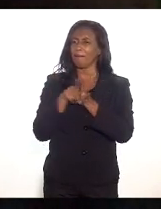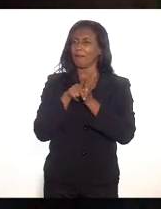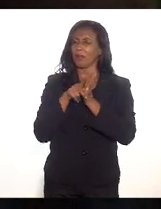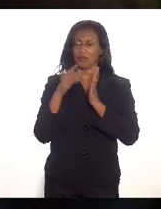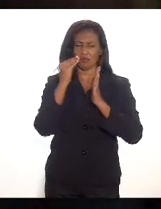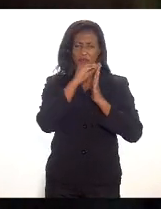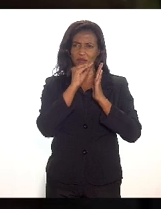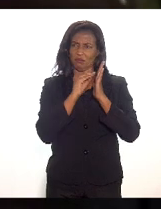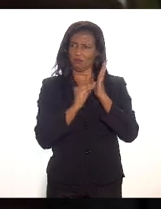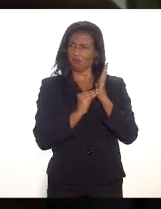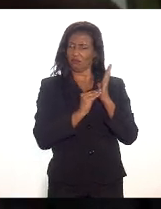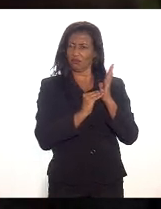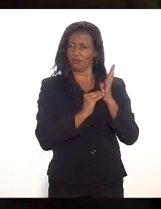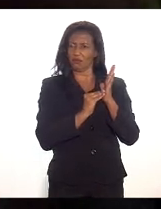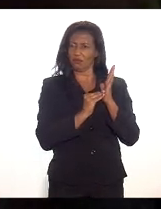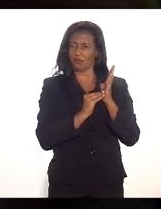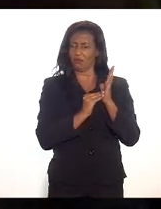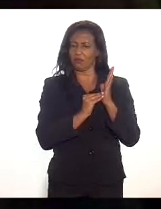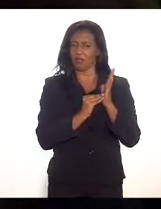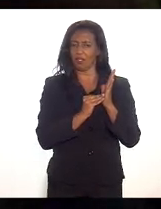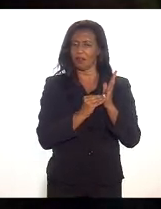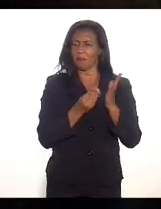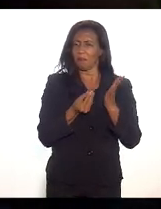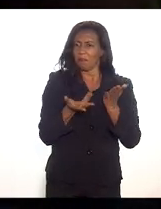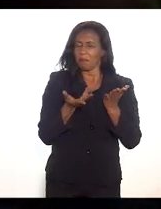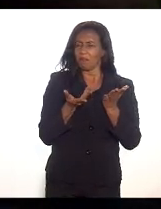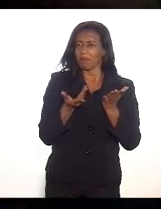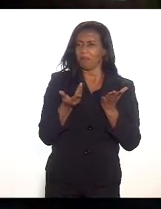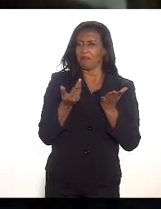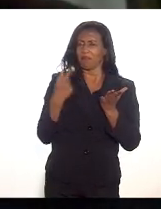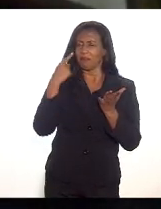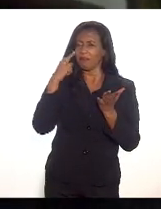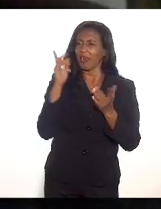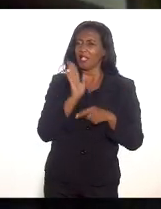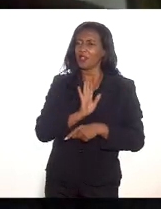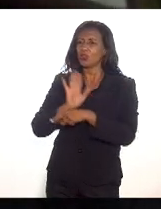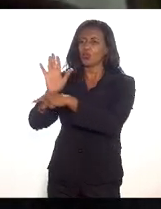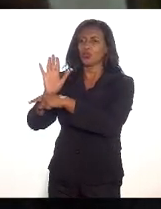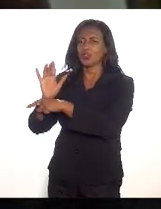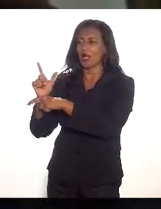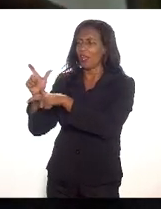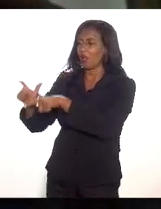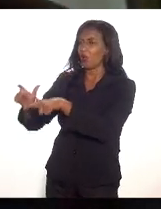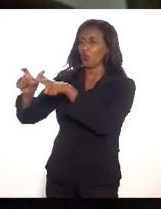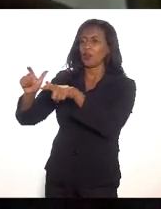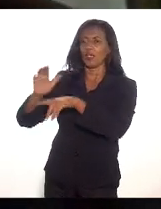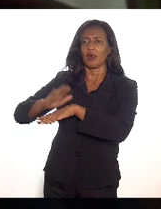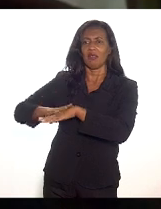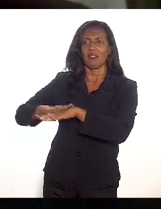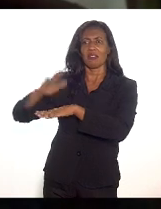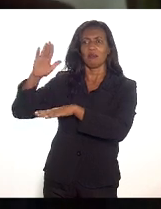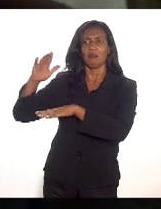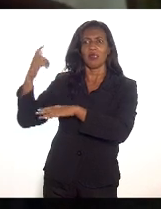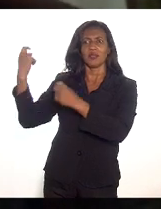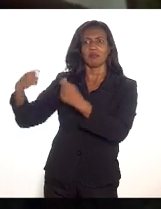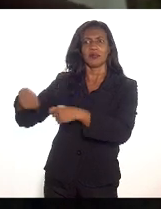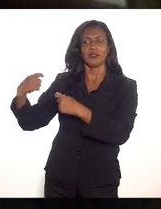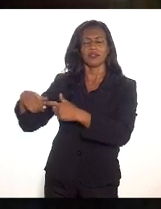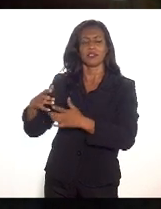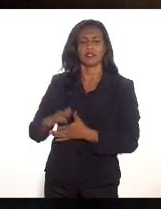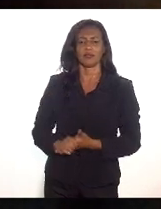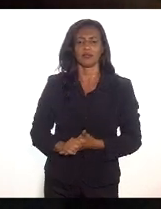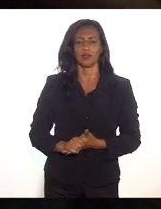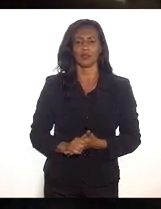escopo inicial para serem contemplados as regiões que mais necessitavam, não só de água, como também